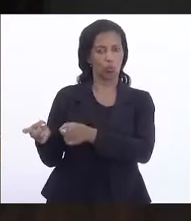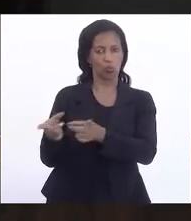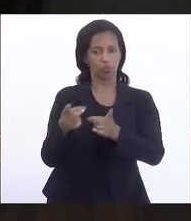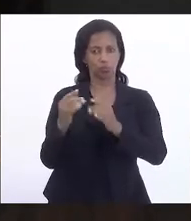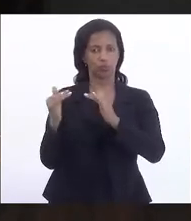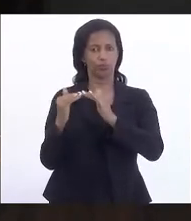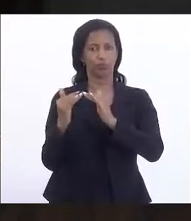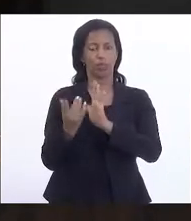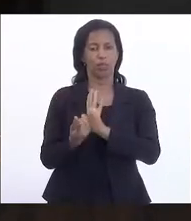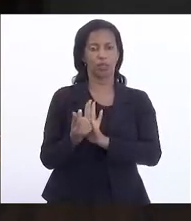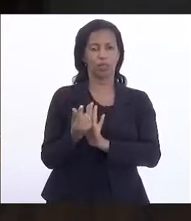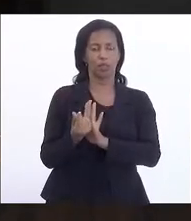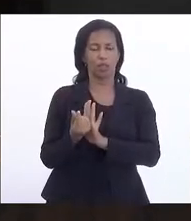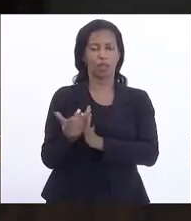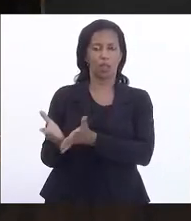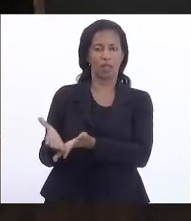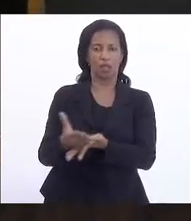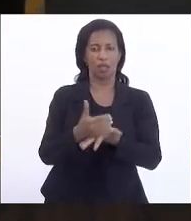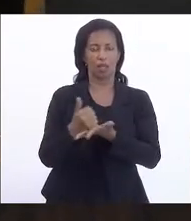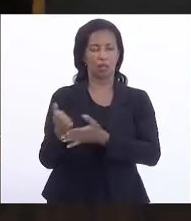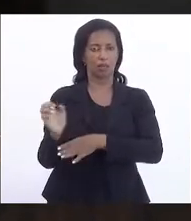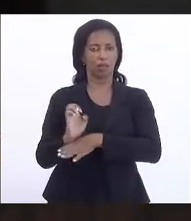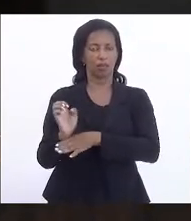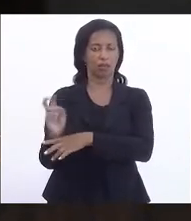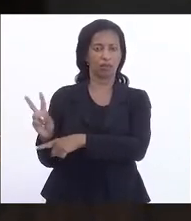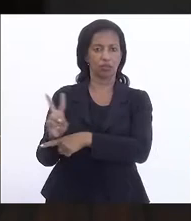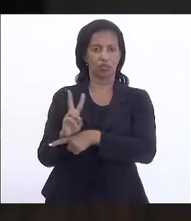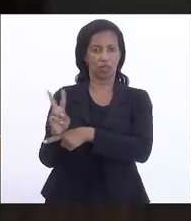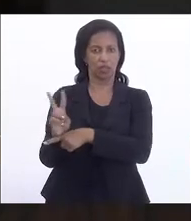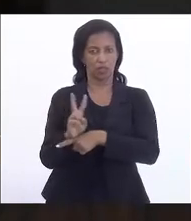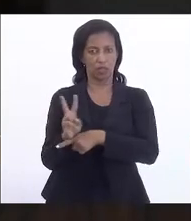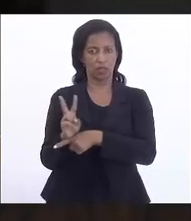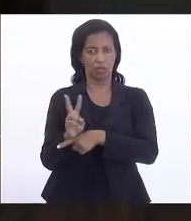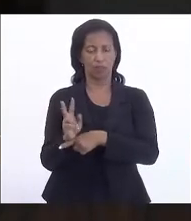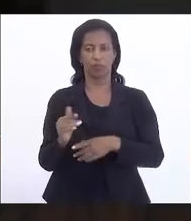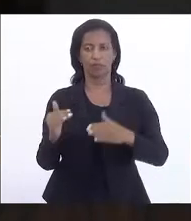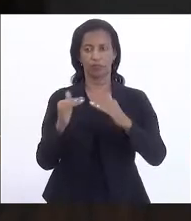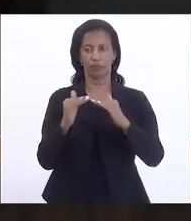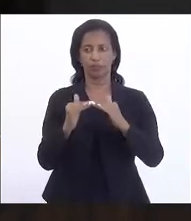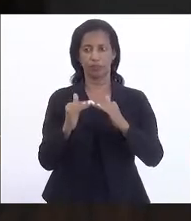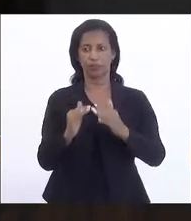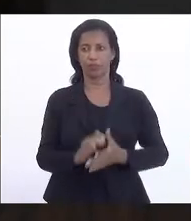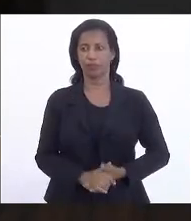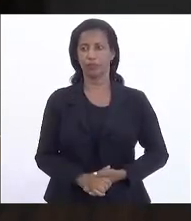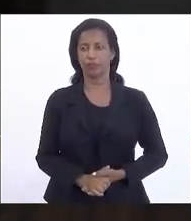favorável. Computação, controle da arrecadação estadual, fiscalização dos subústos estaduais, favorável.